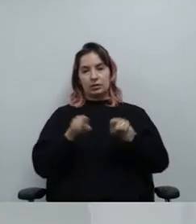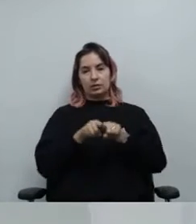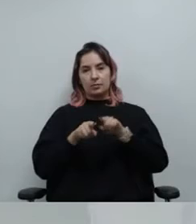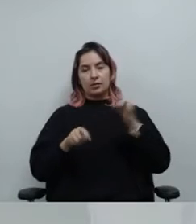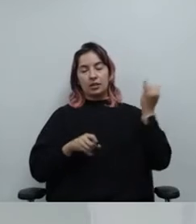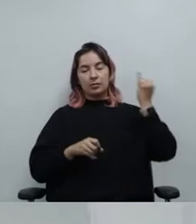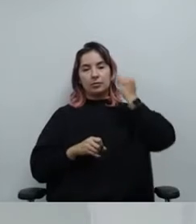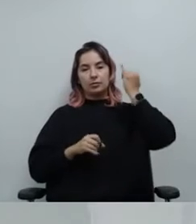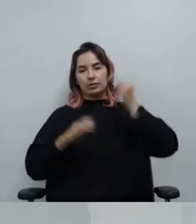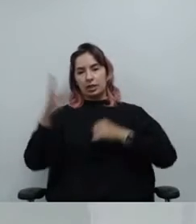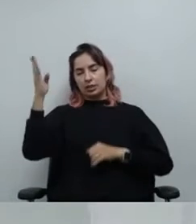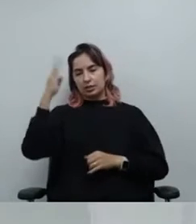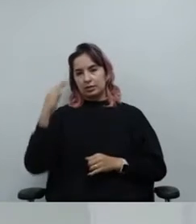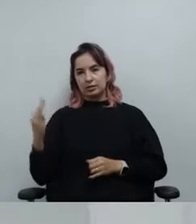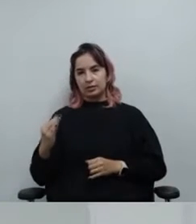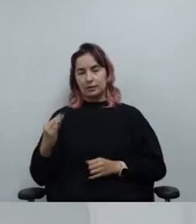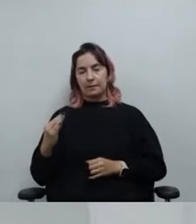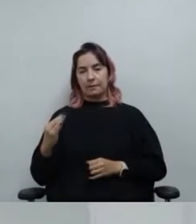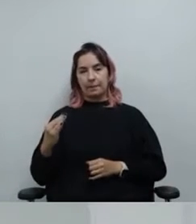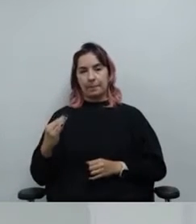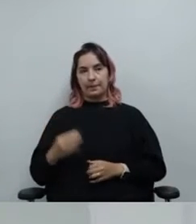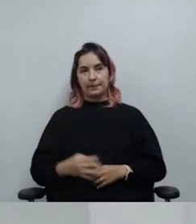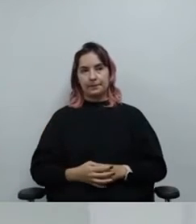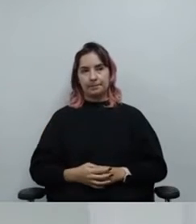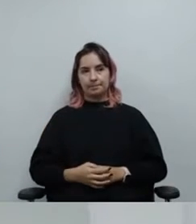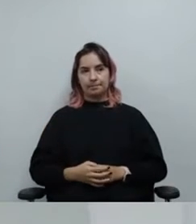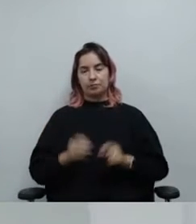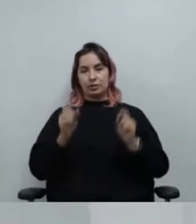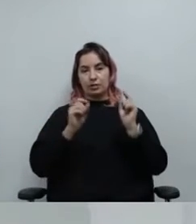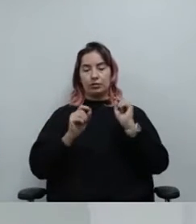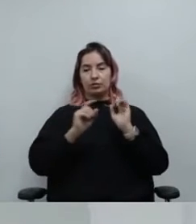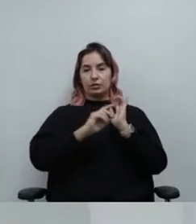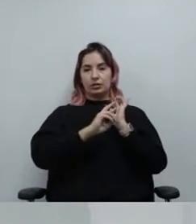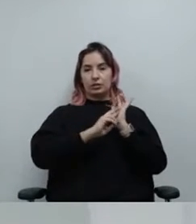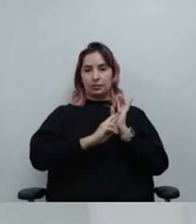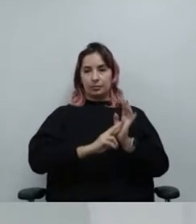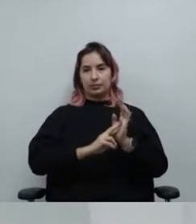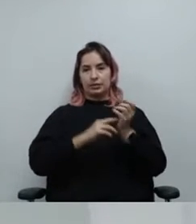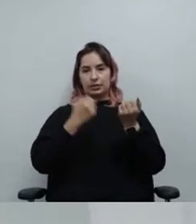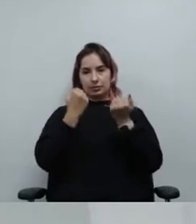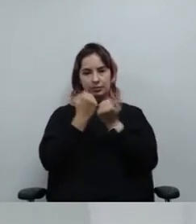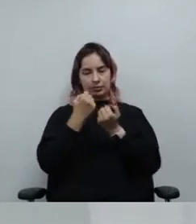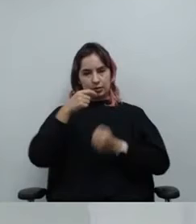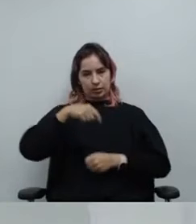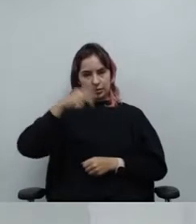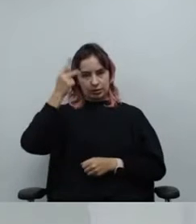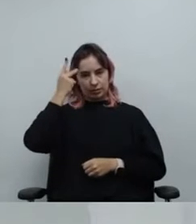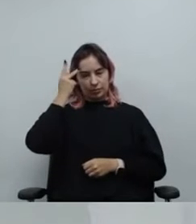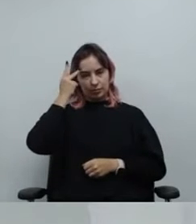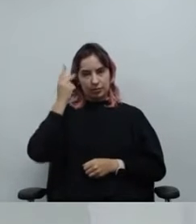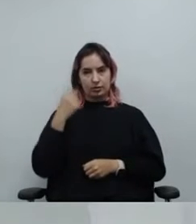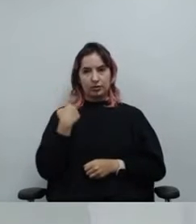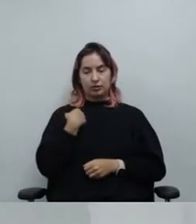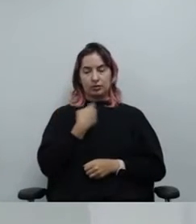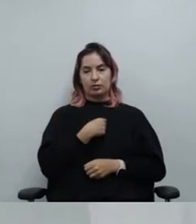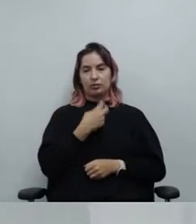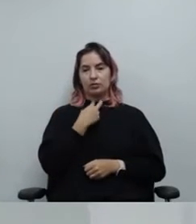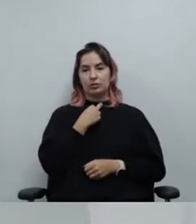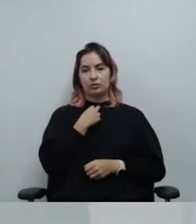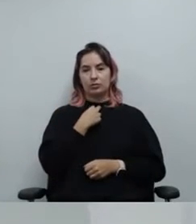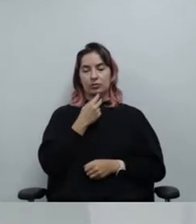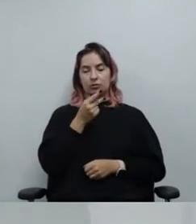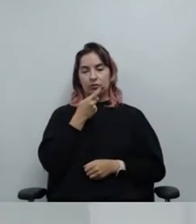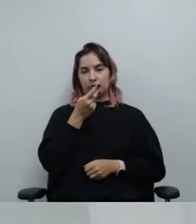relevância nacional do que representa essa Defensoria aqui de São Paulo, a gente não pode deixar